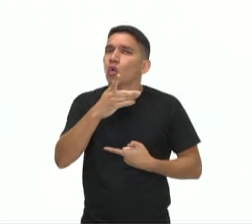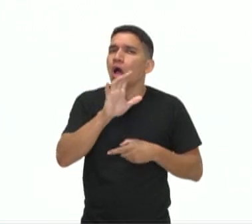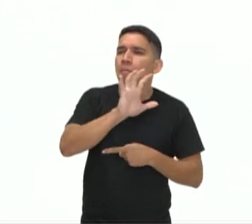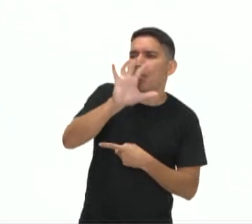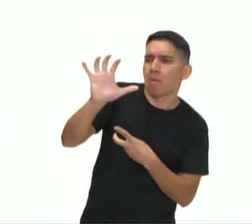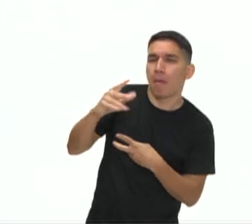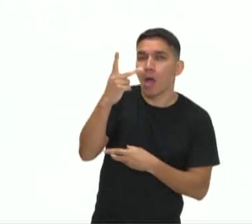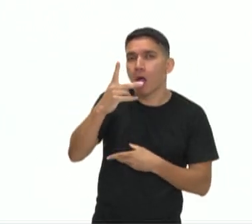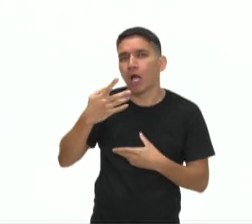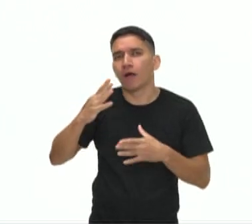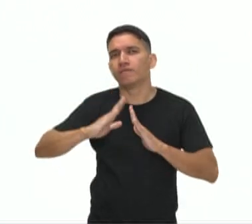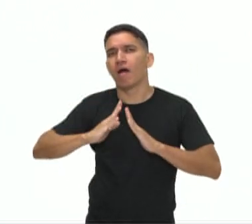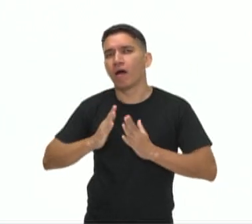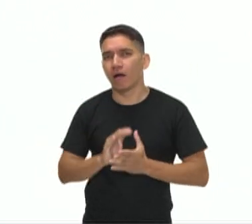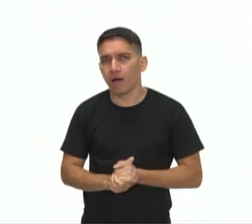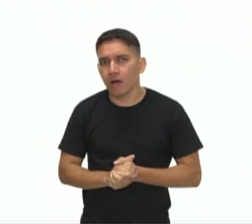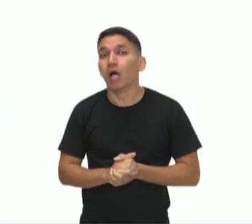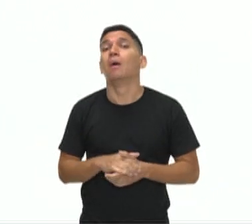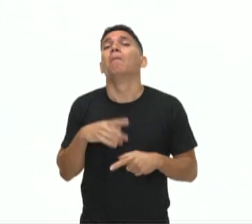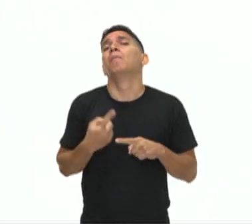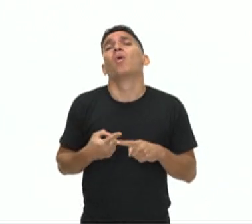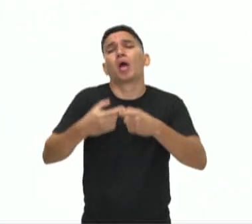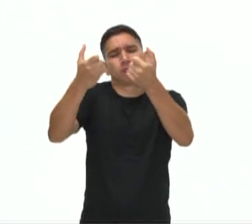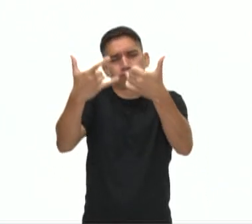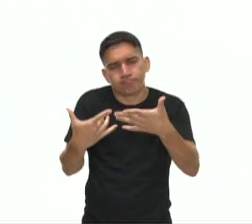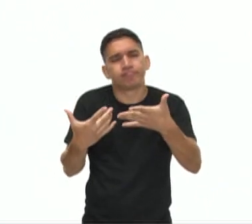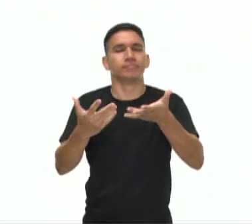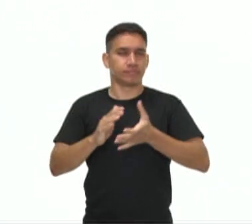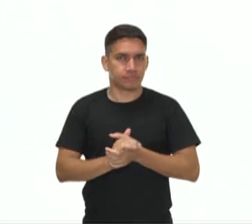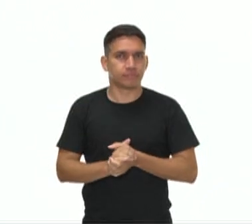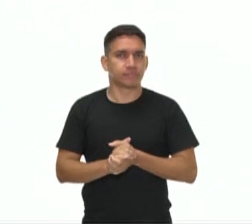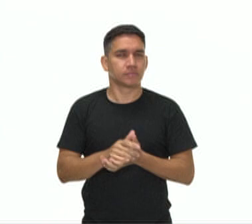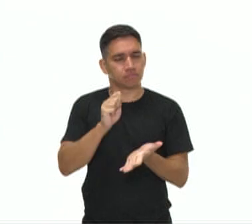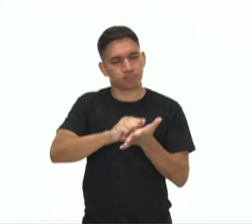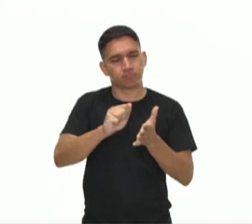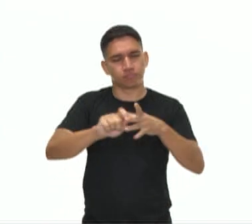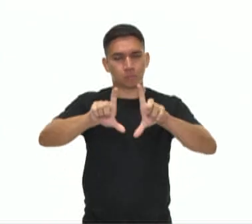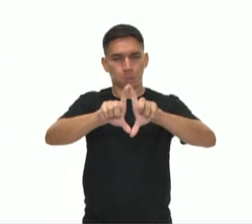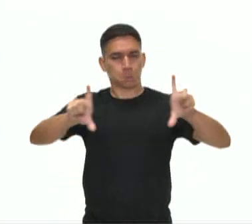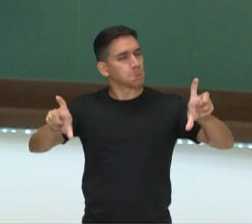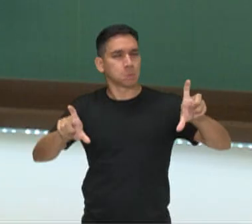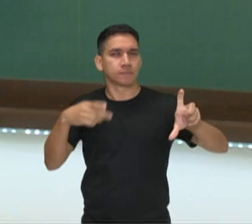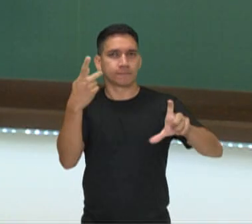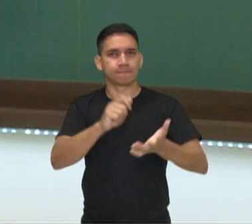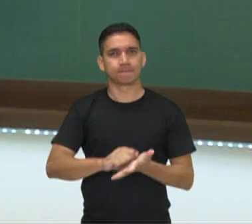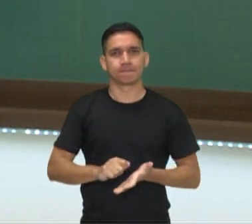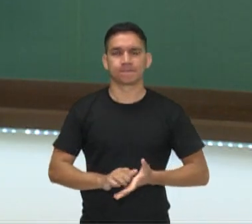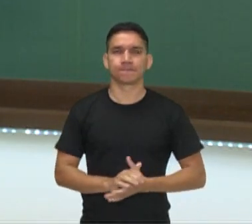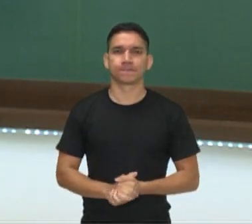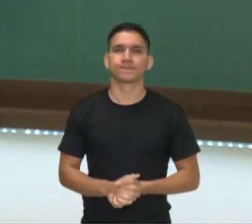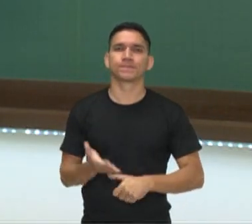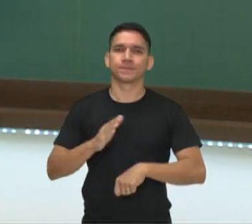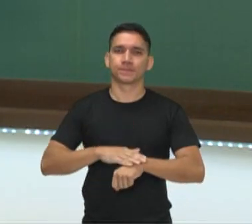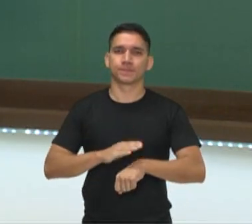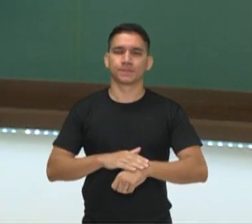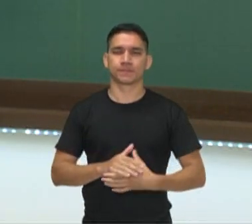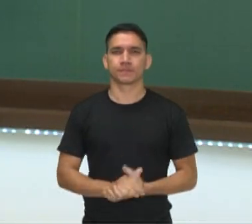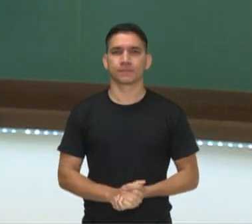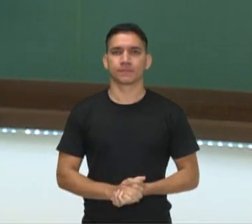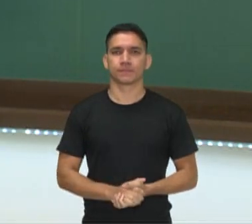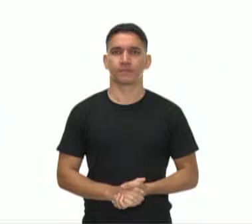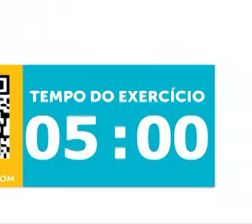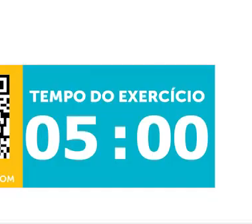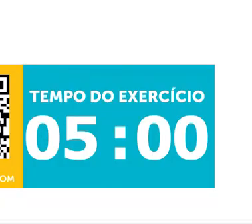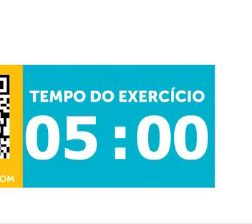região? Justifique sua resposta escrevendo o parágrafo em seu caderno. Tempinho para vocês.